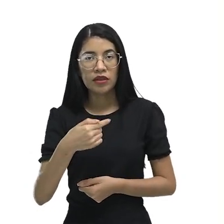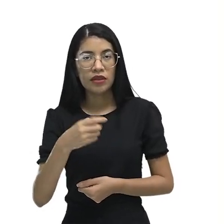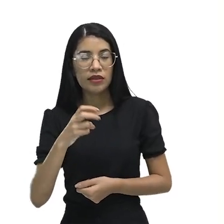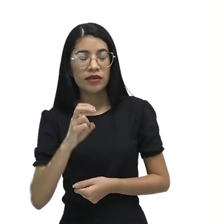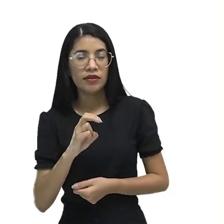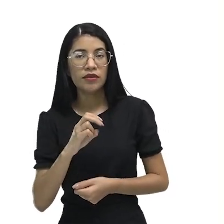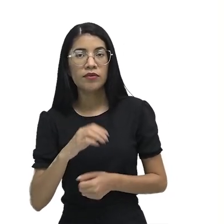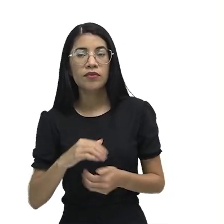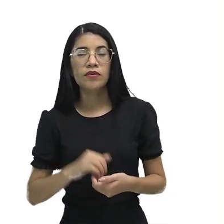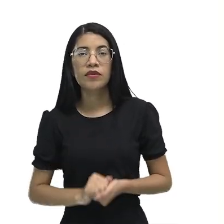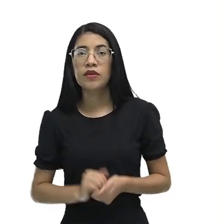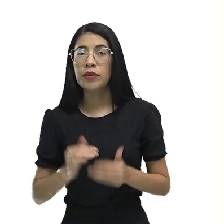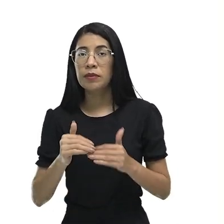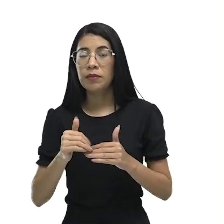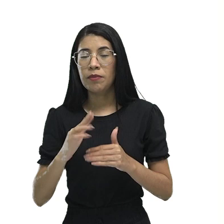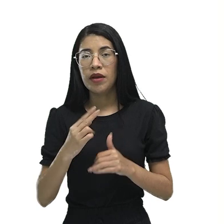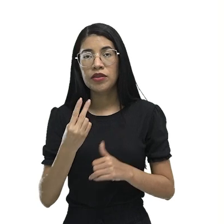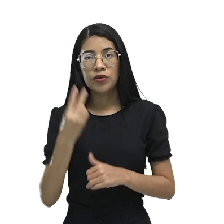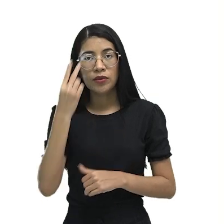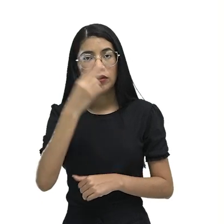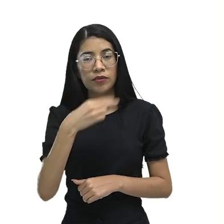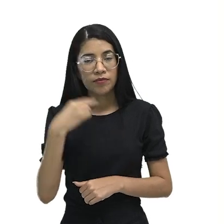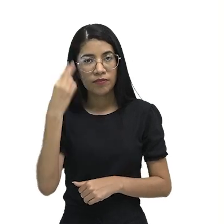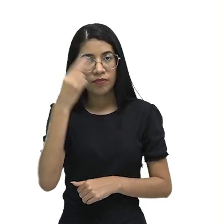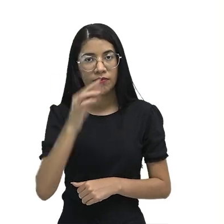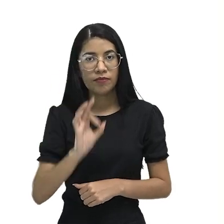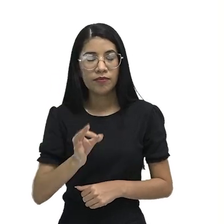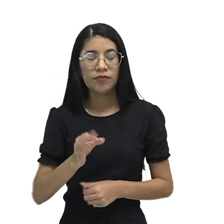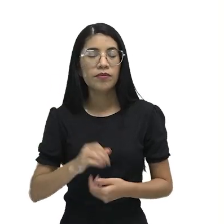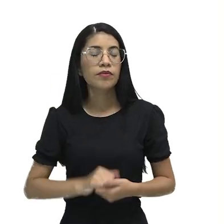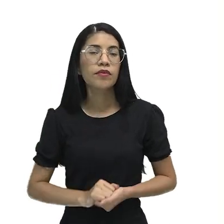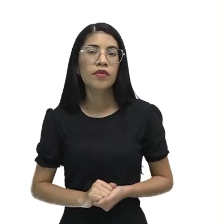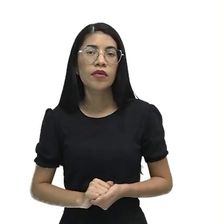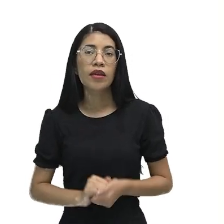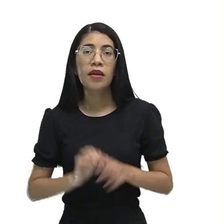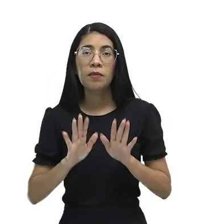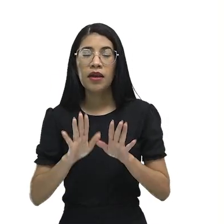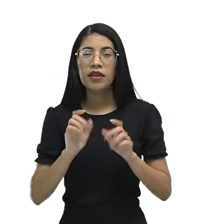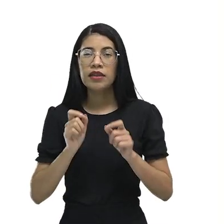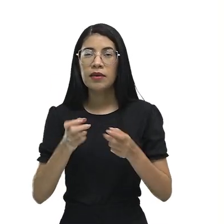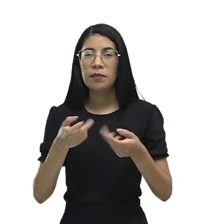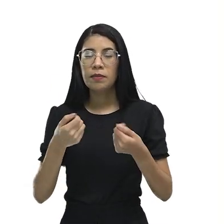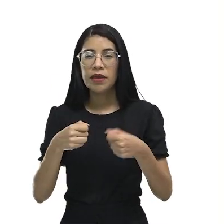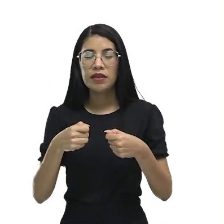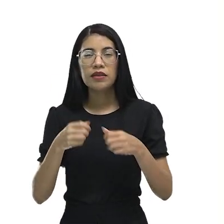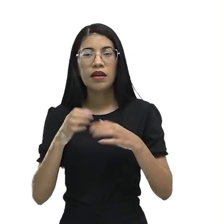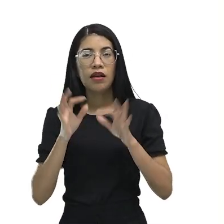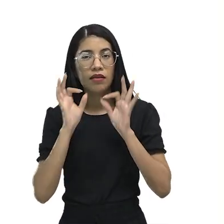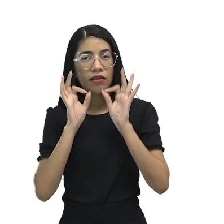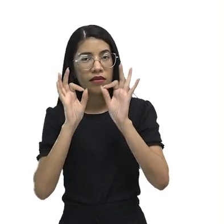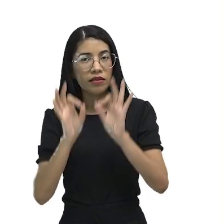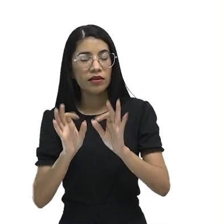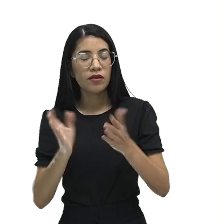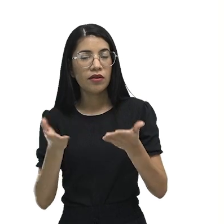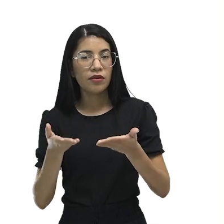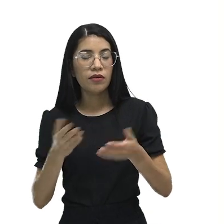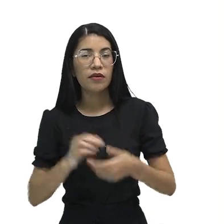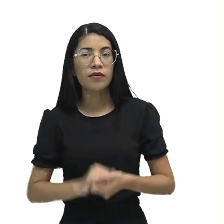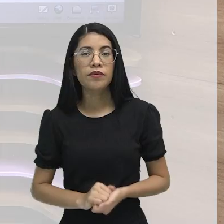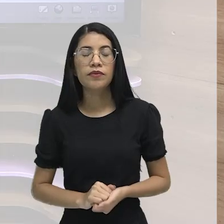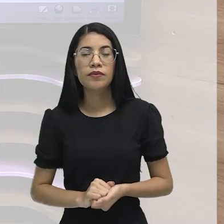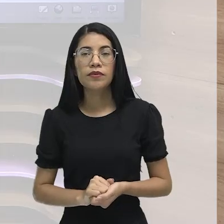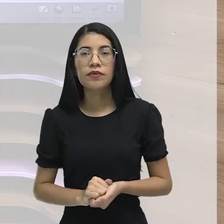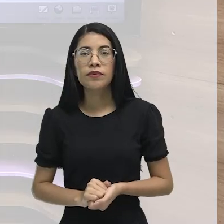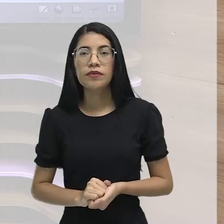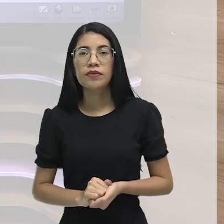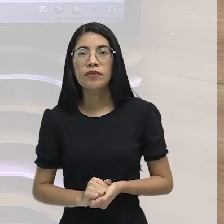2,75. Ou seja, mais de 2 horas, né? Mais de 2 horas. Aí eu quero que você acompanhe aqui esse raciocínio. Preste